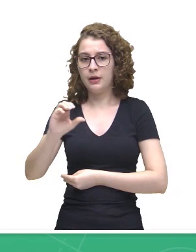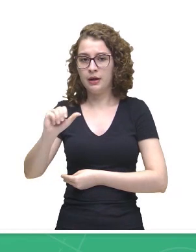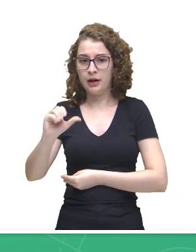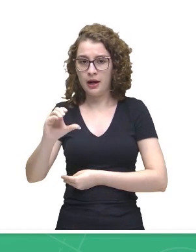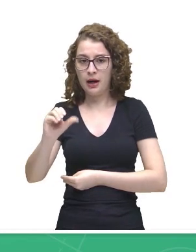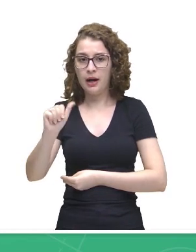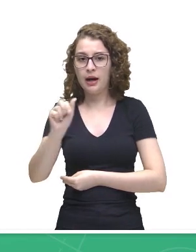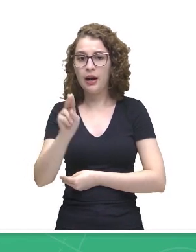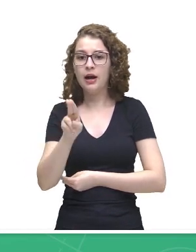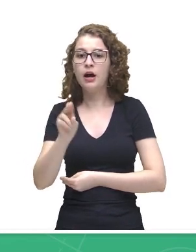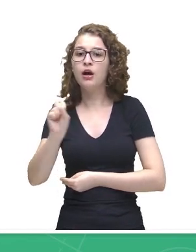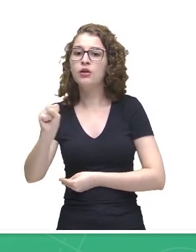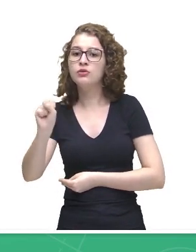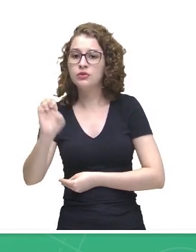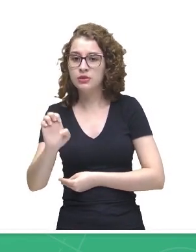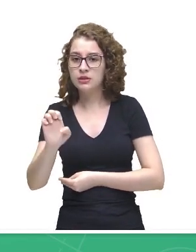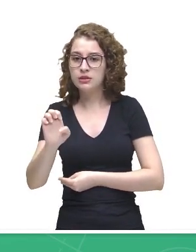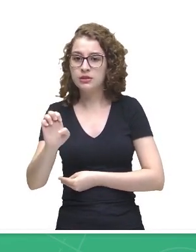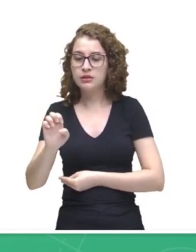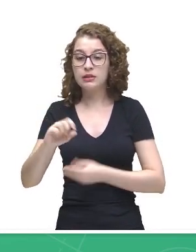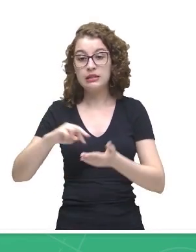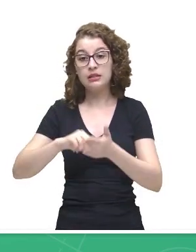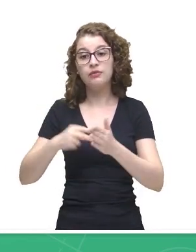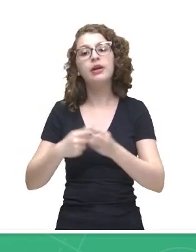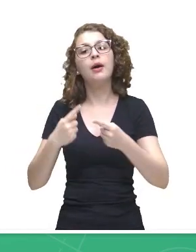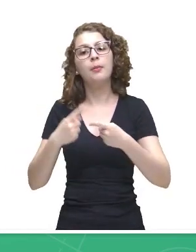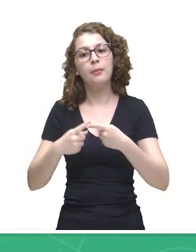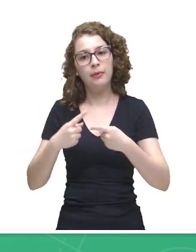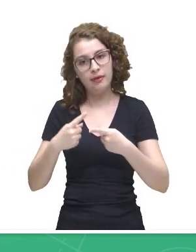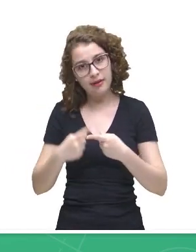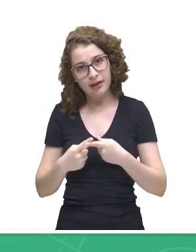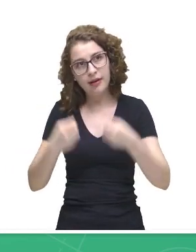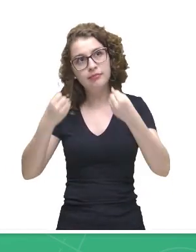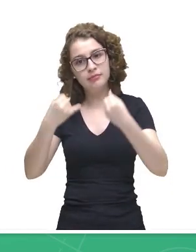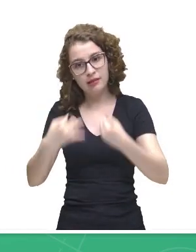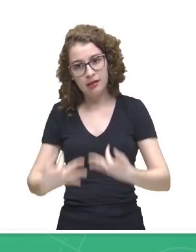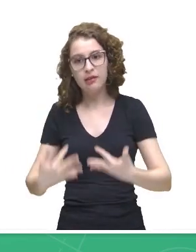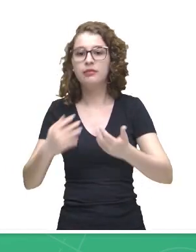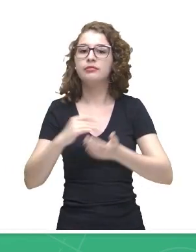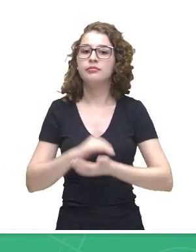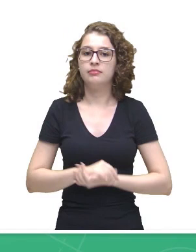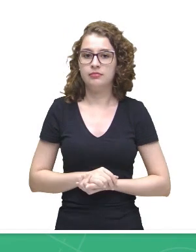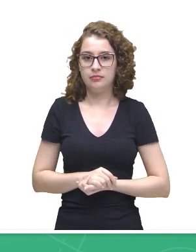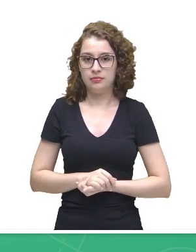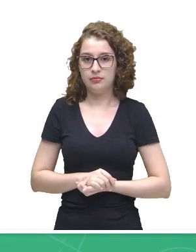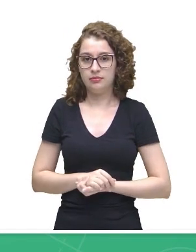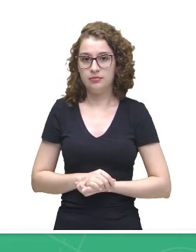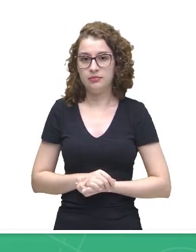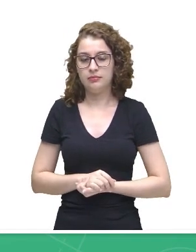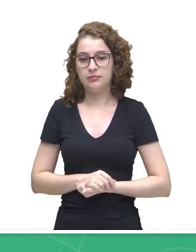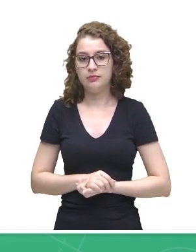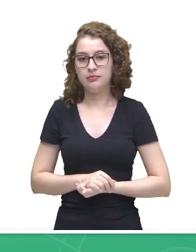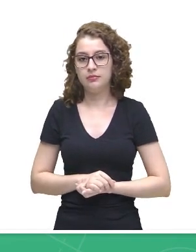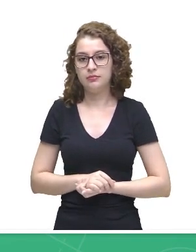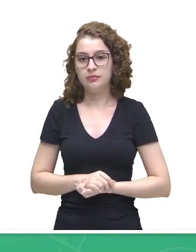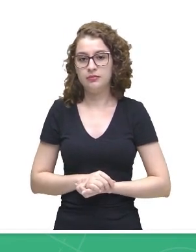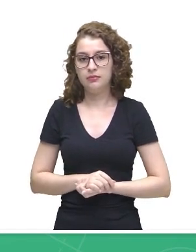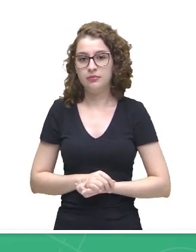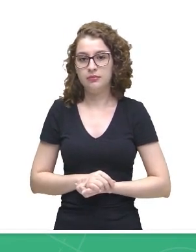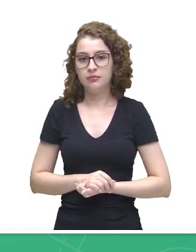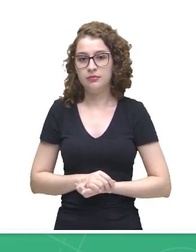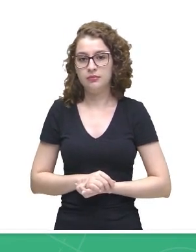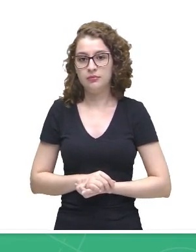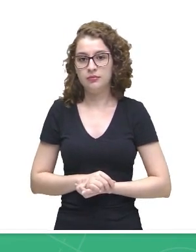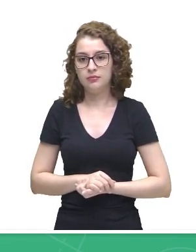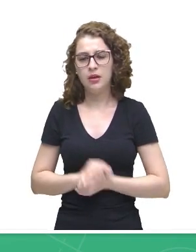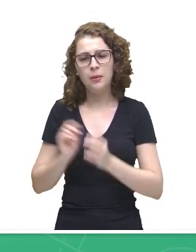carro não estava funcionando adequadamente porque ele não foi consertado, right? Viram que